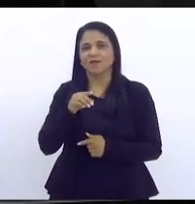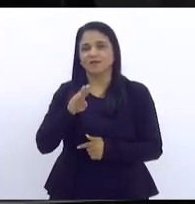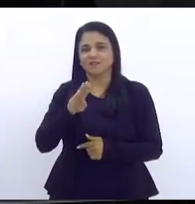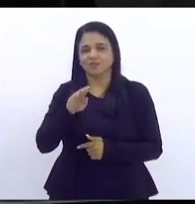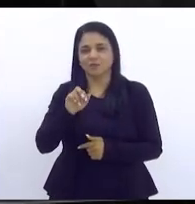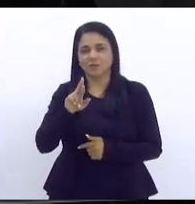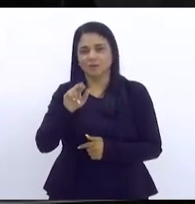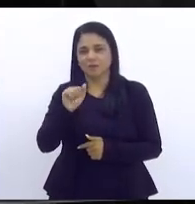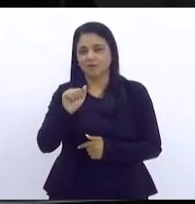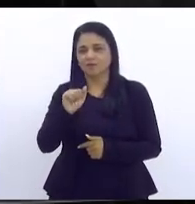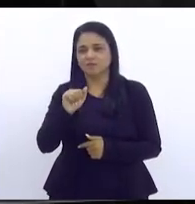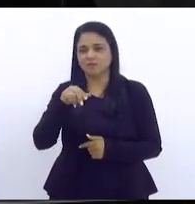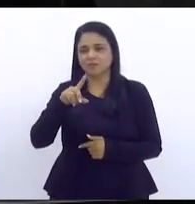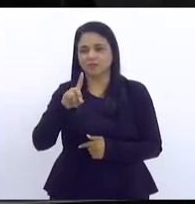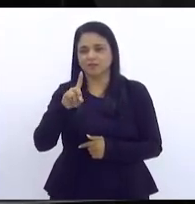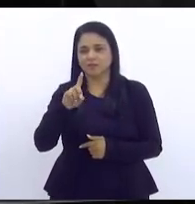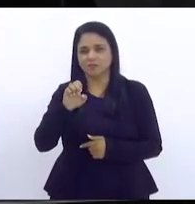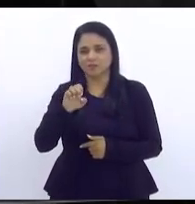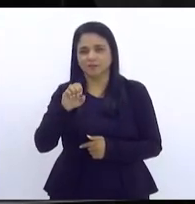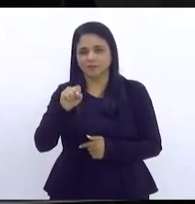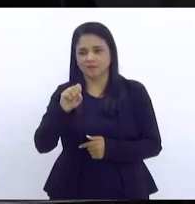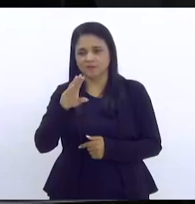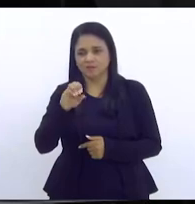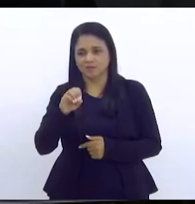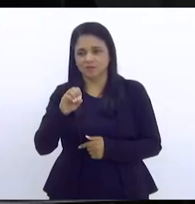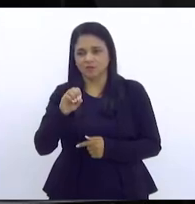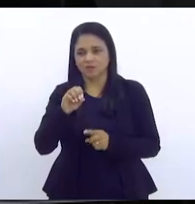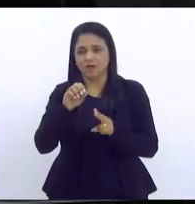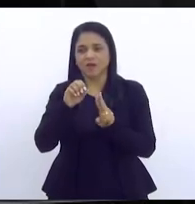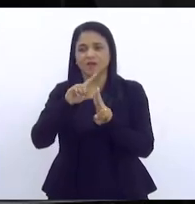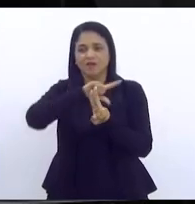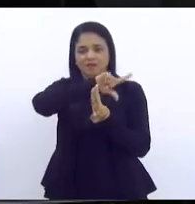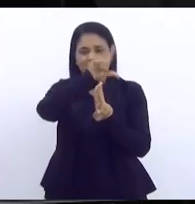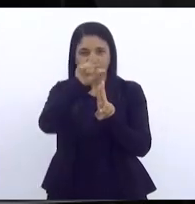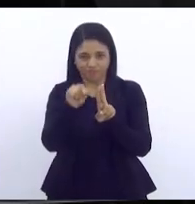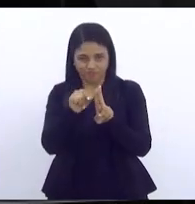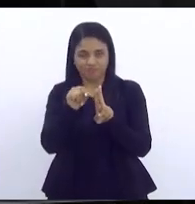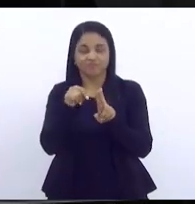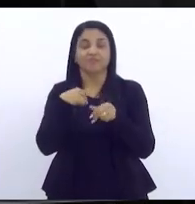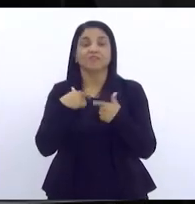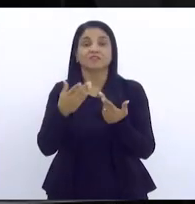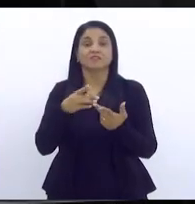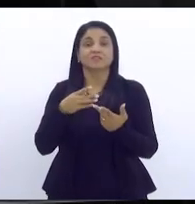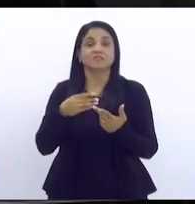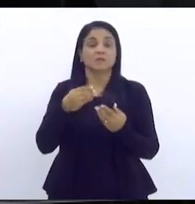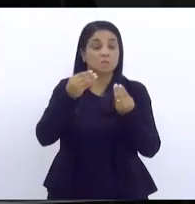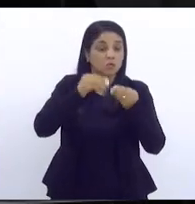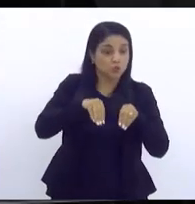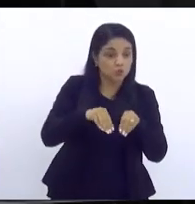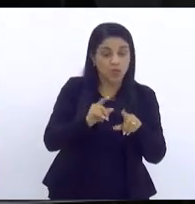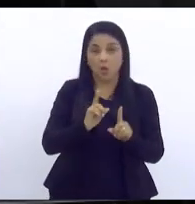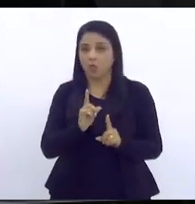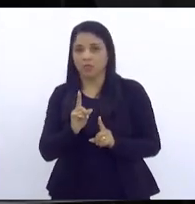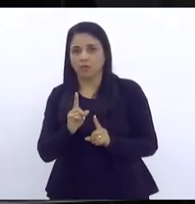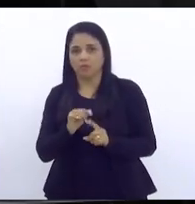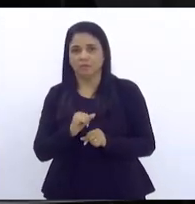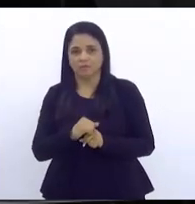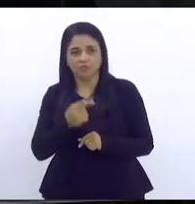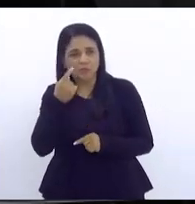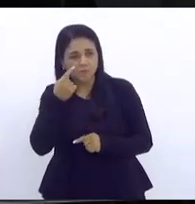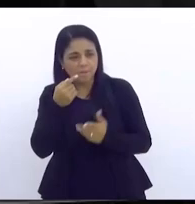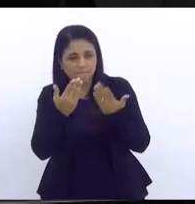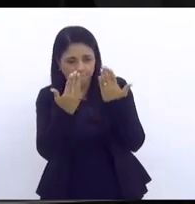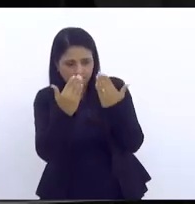empréstimo a gente via a viabilidade do negócio se ia falir se ia prejudicar alguém e o